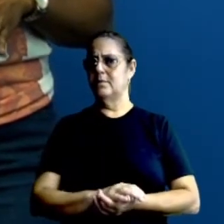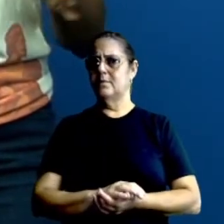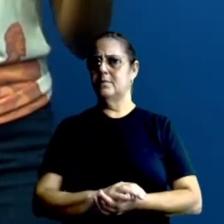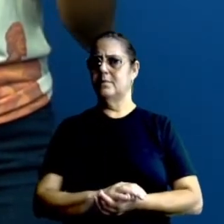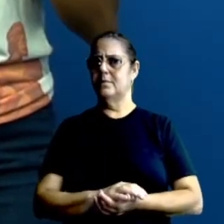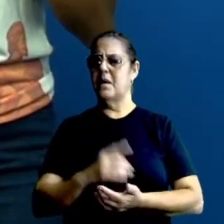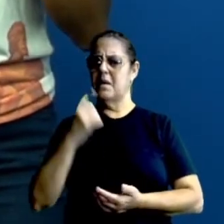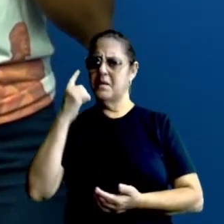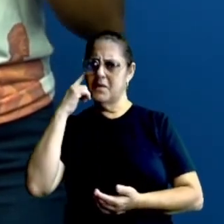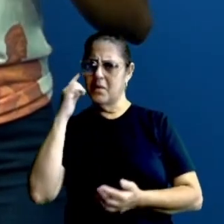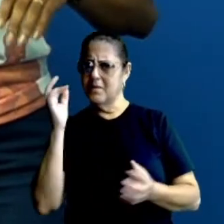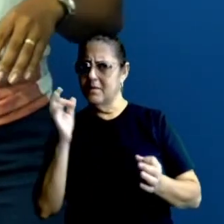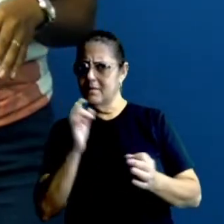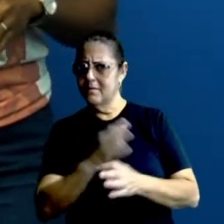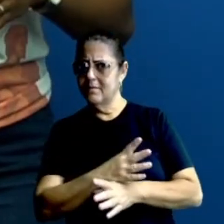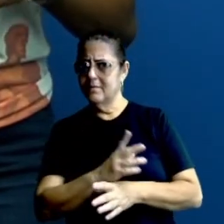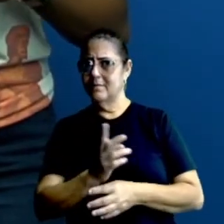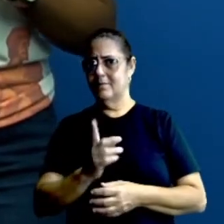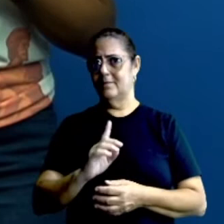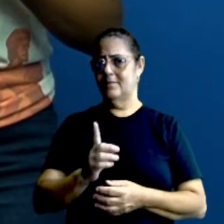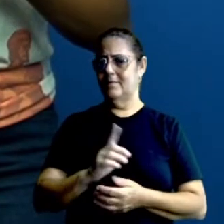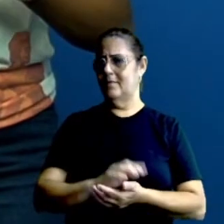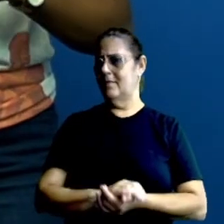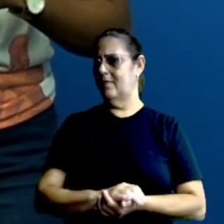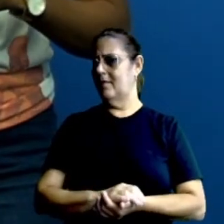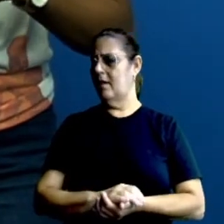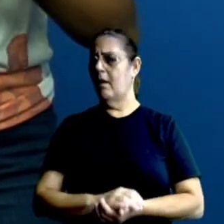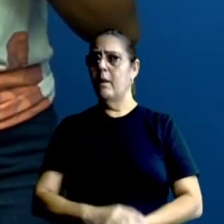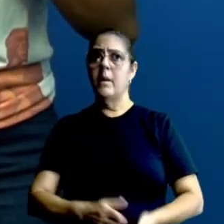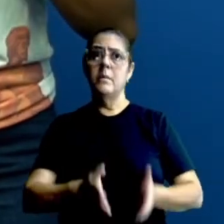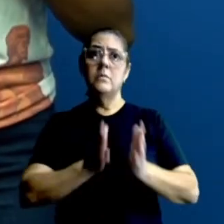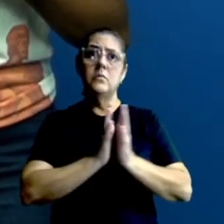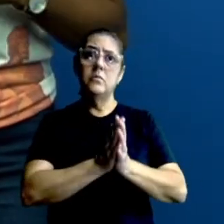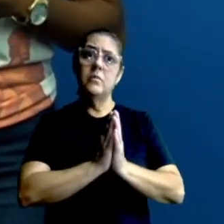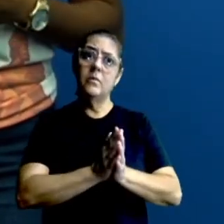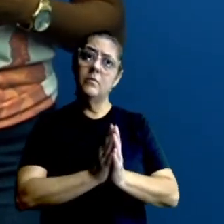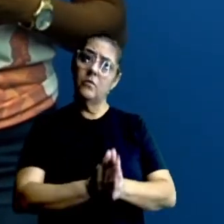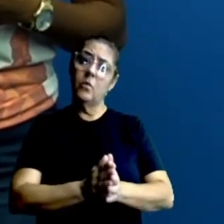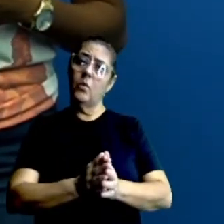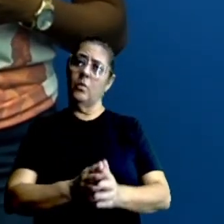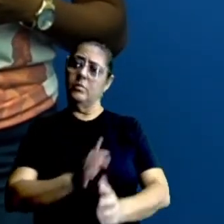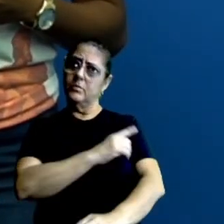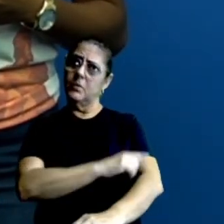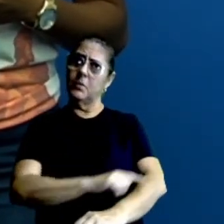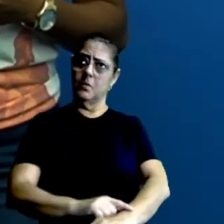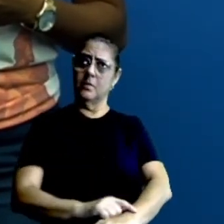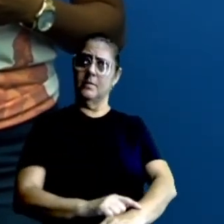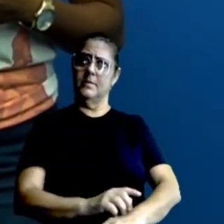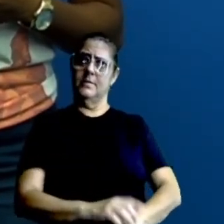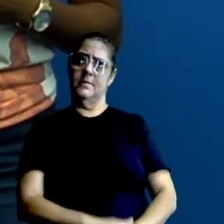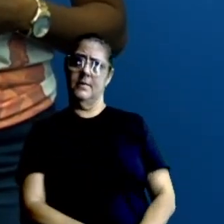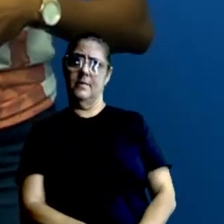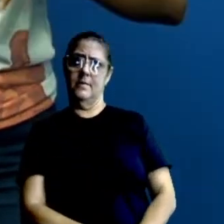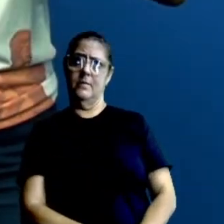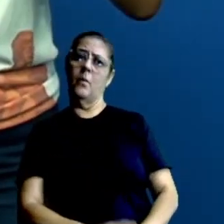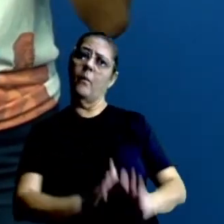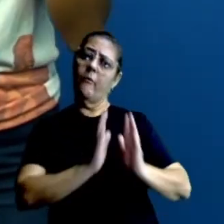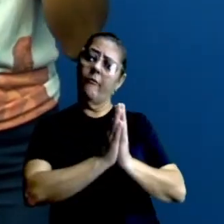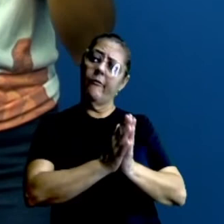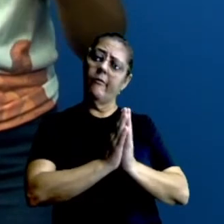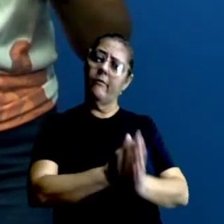pensaram que acabou foi acabou não fiquem quietos por favor que que não usa essa